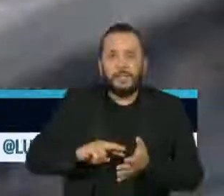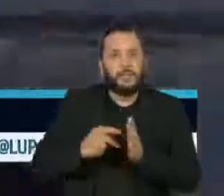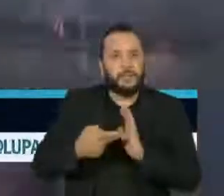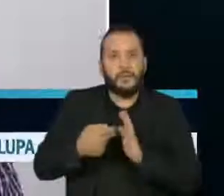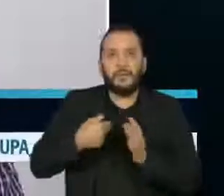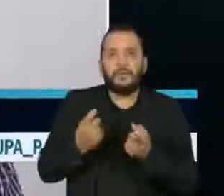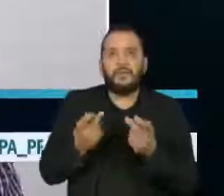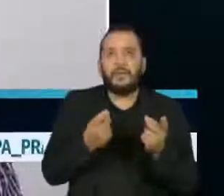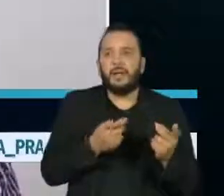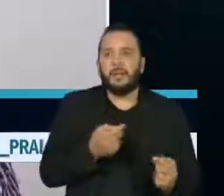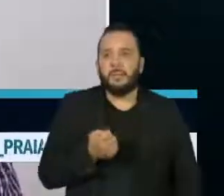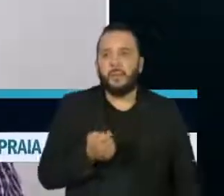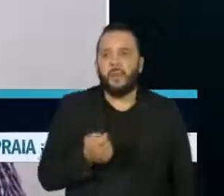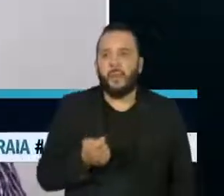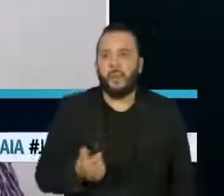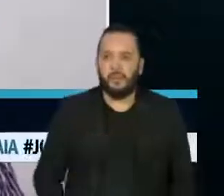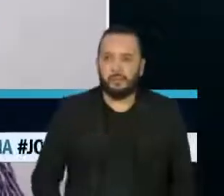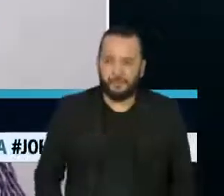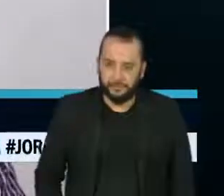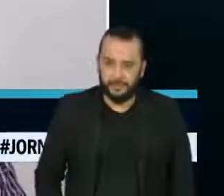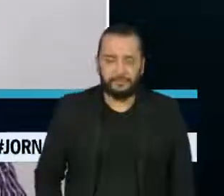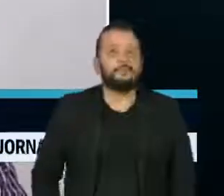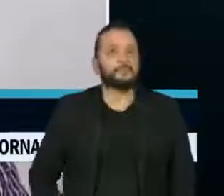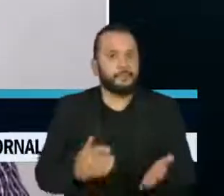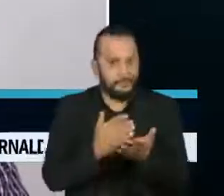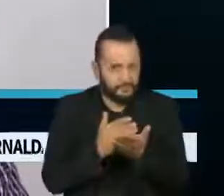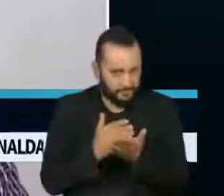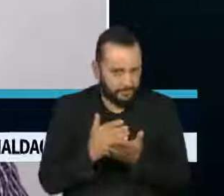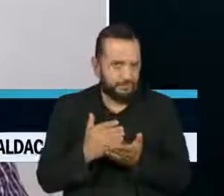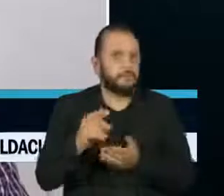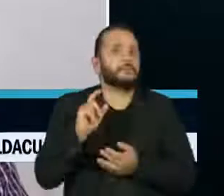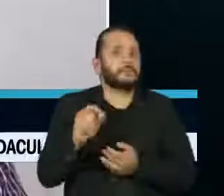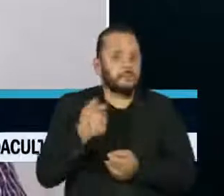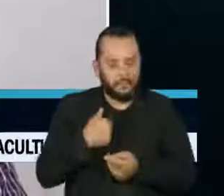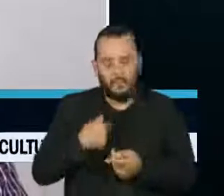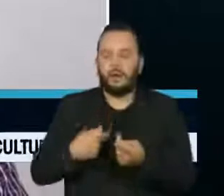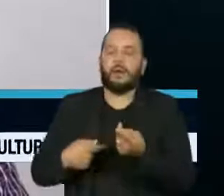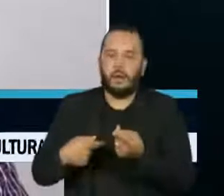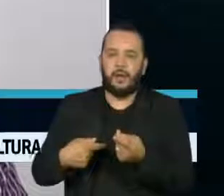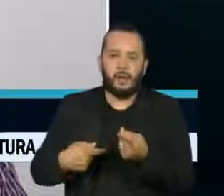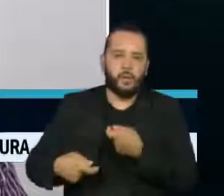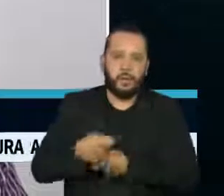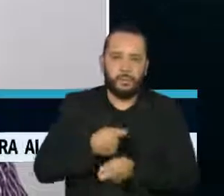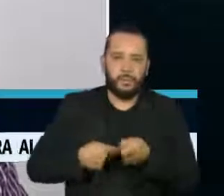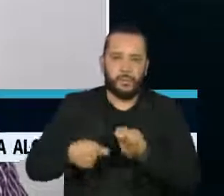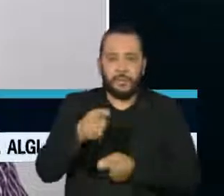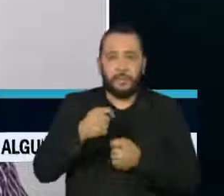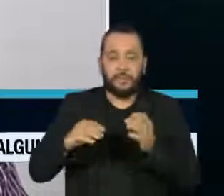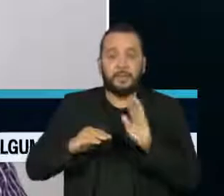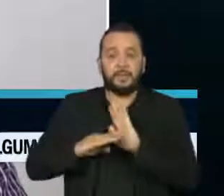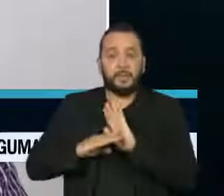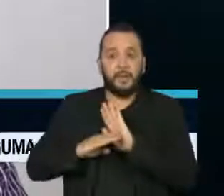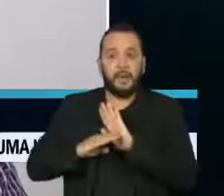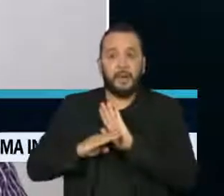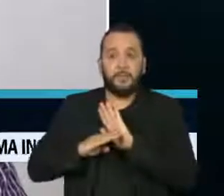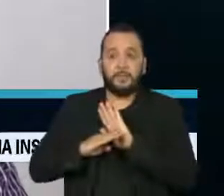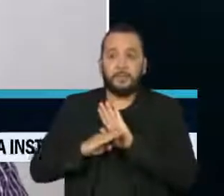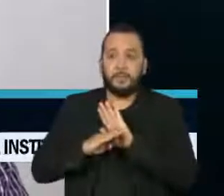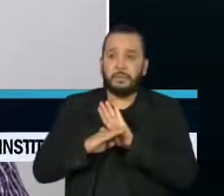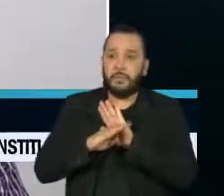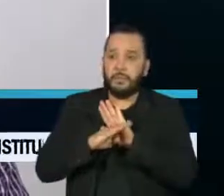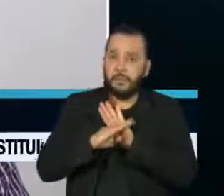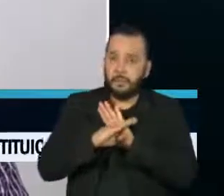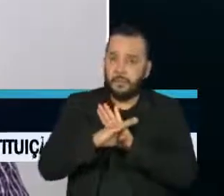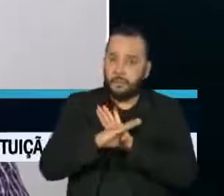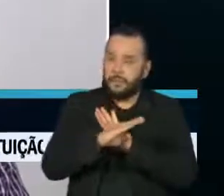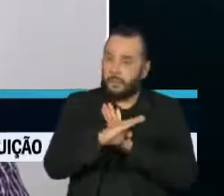nas vendas. Iniciou-se um processo de recuperação, especialmente a partir do início desse ano,